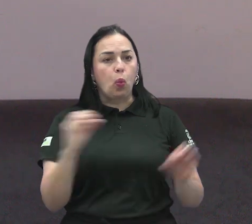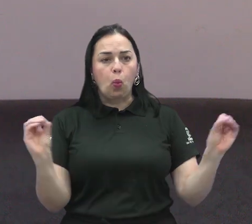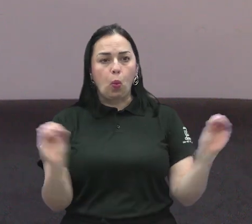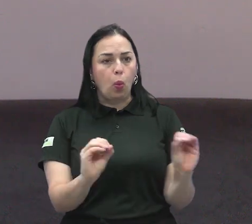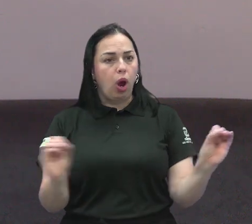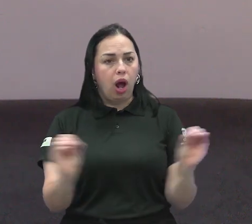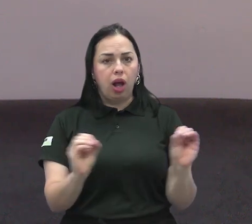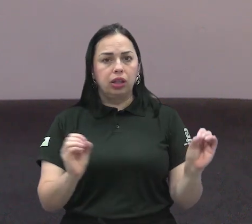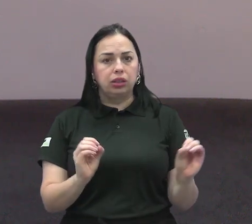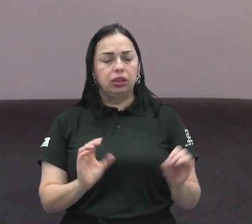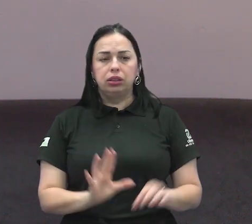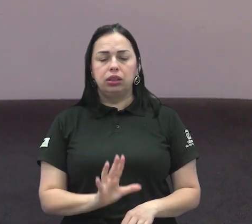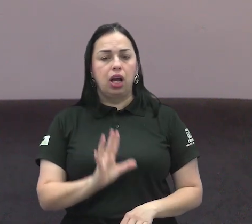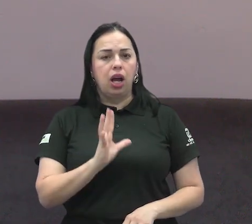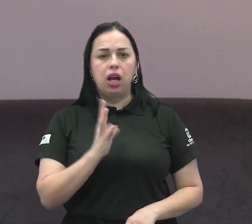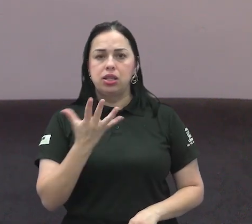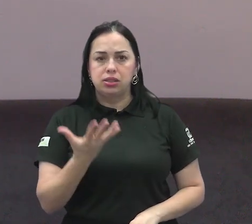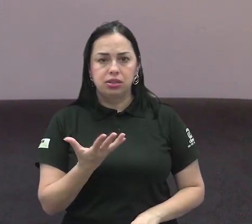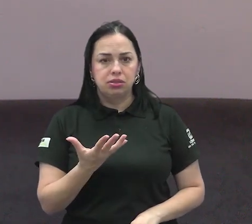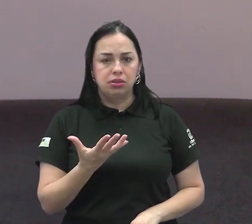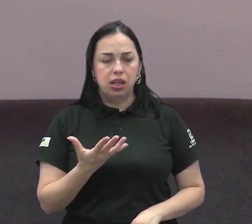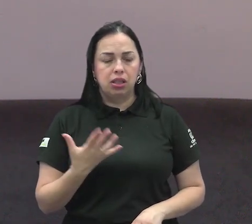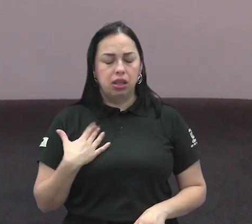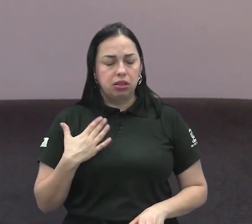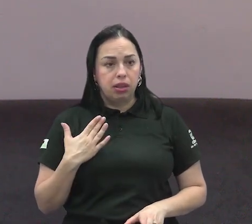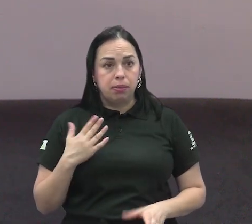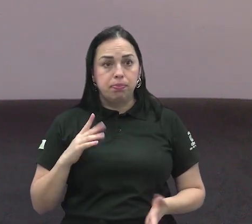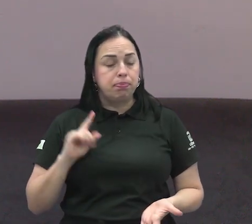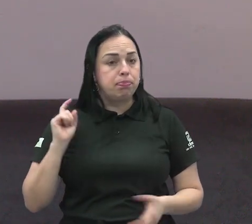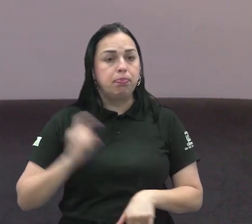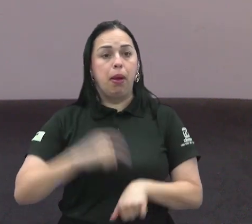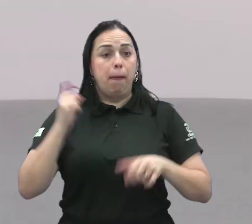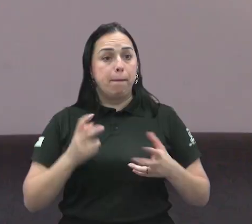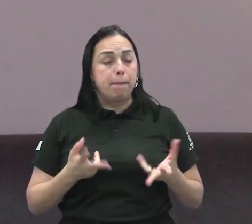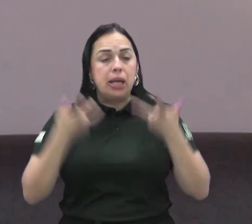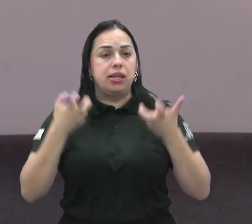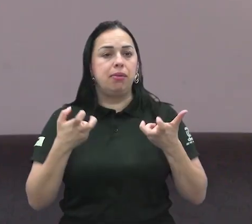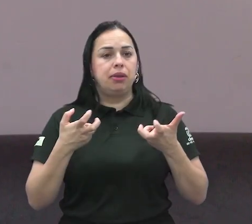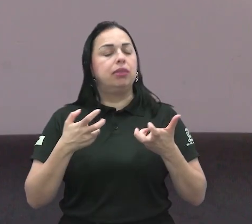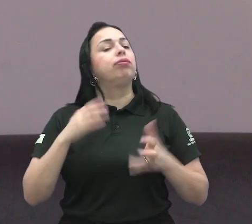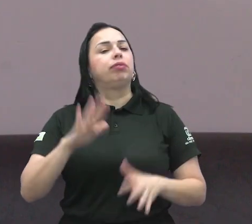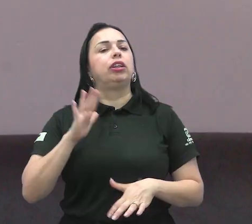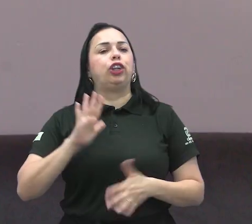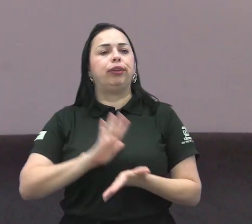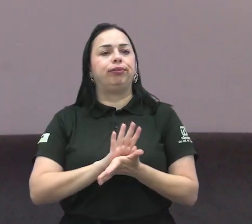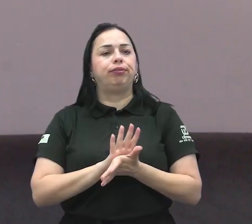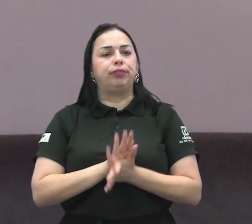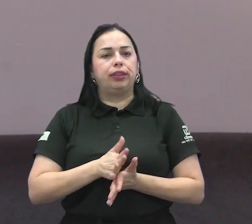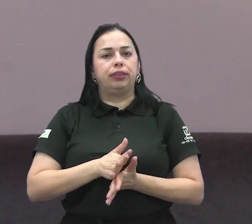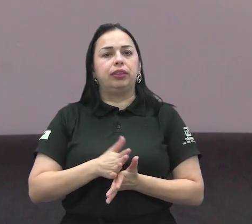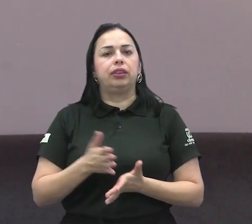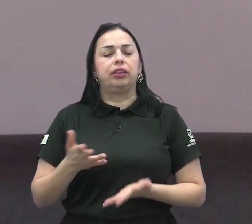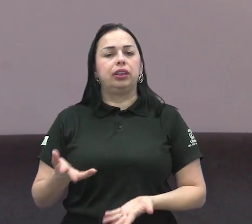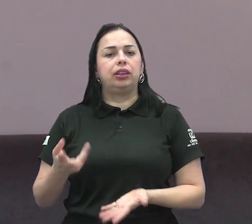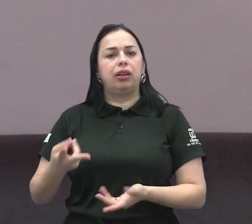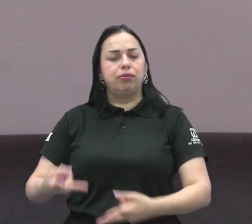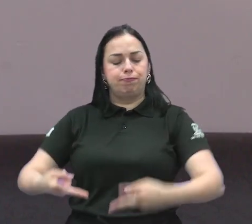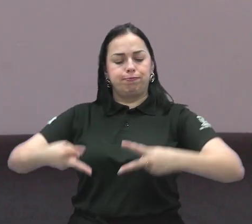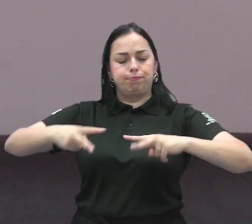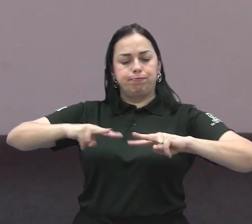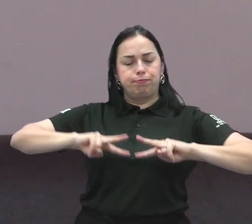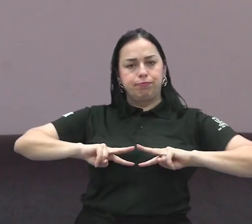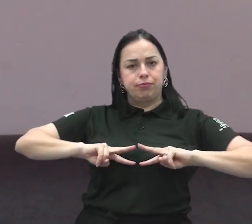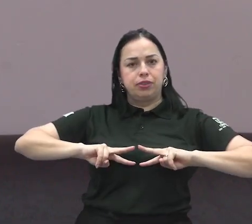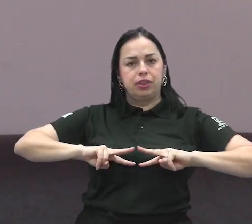muito silenciosa e que ataca quando a gente menos espera. E no processo ali de estar recebendo a transfusão